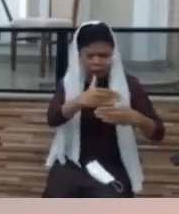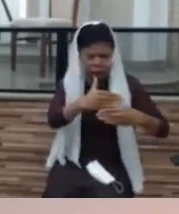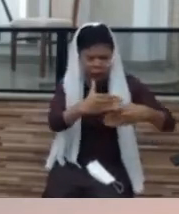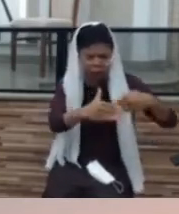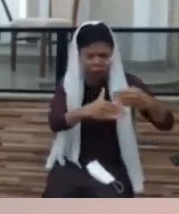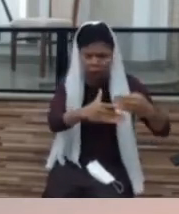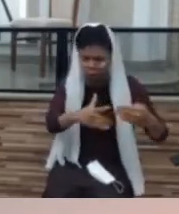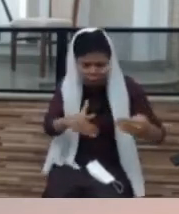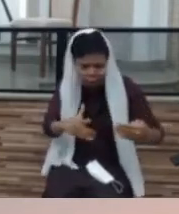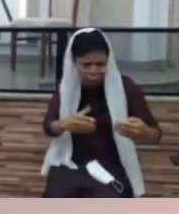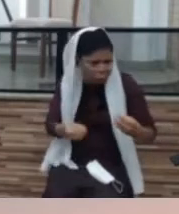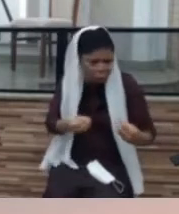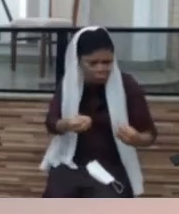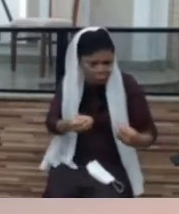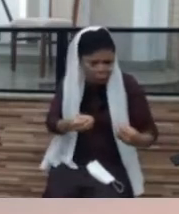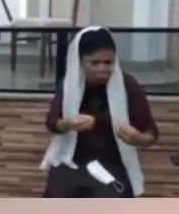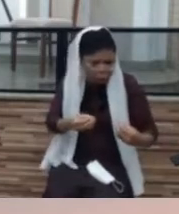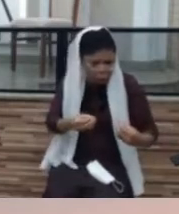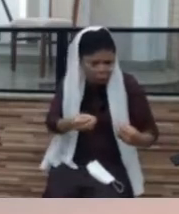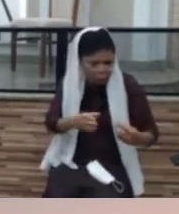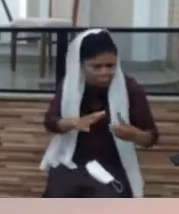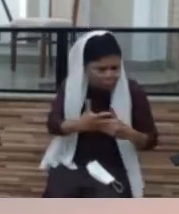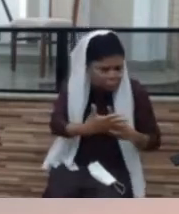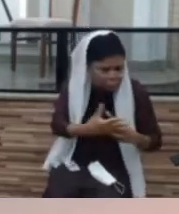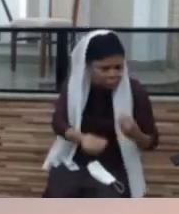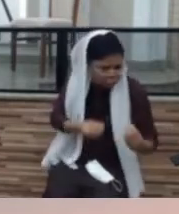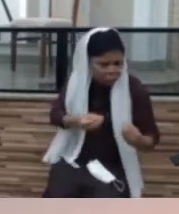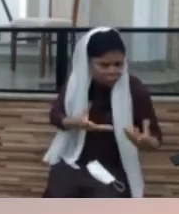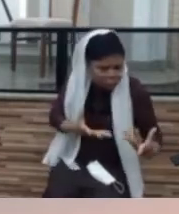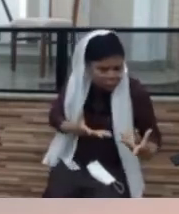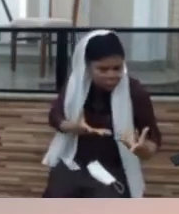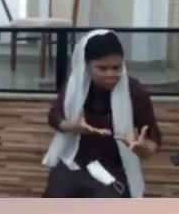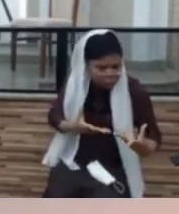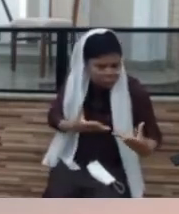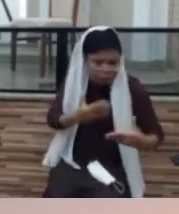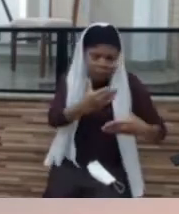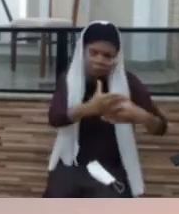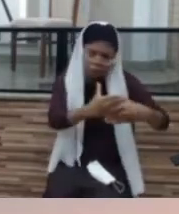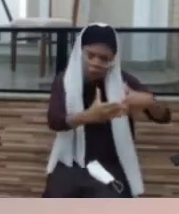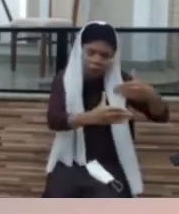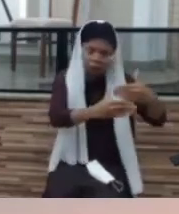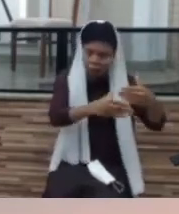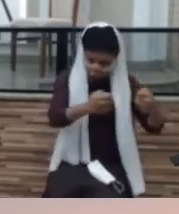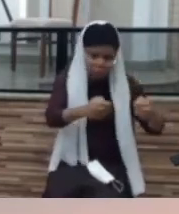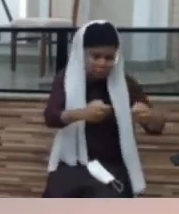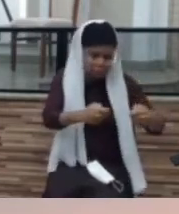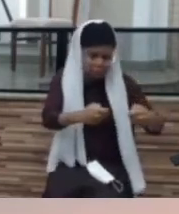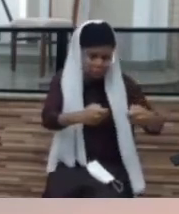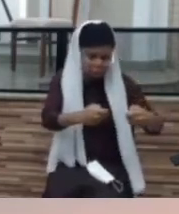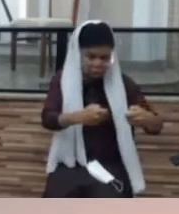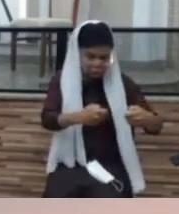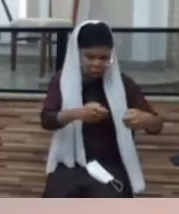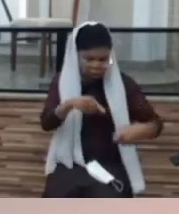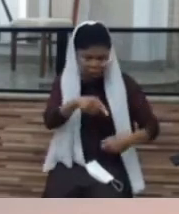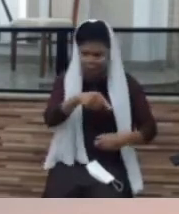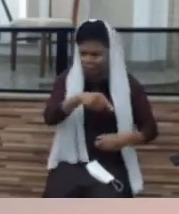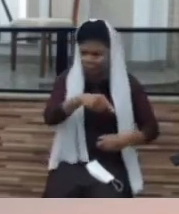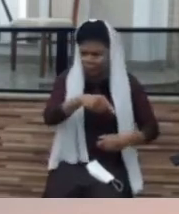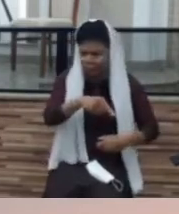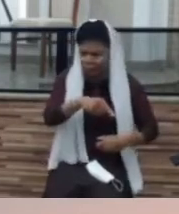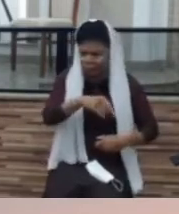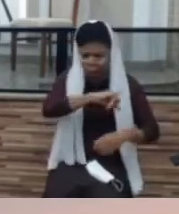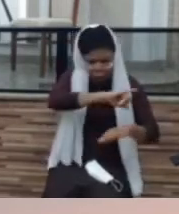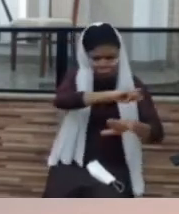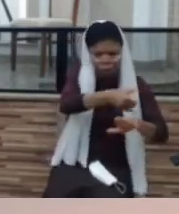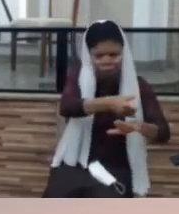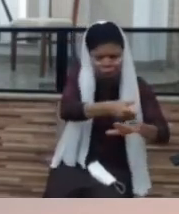Então as cidades tinham que ter muros. E a cidade de Jerusalém, irmãos, Jerusalém vivia uma completa